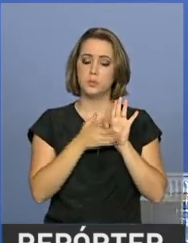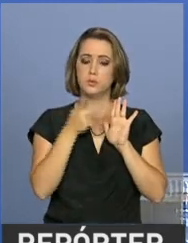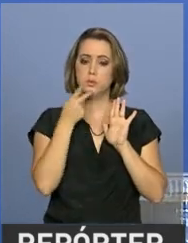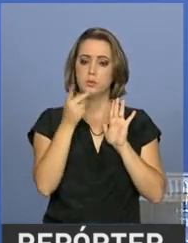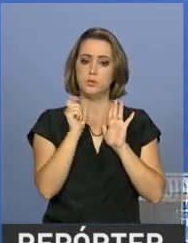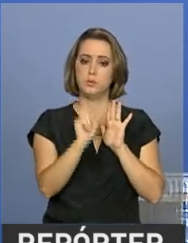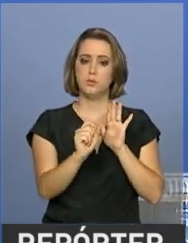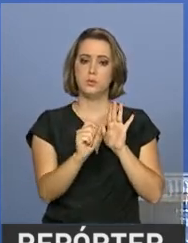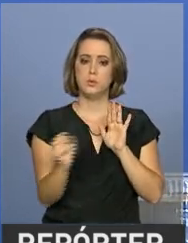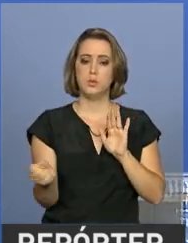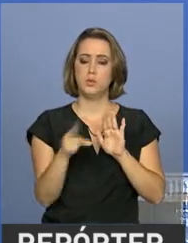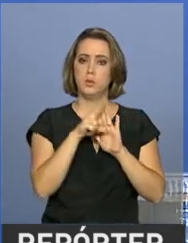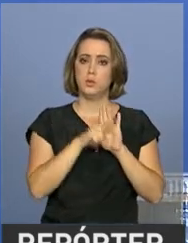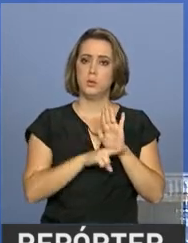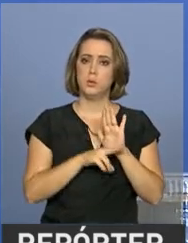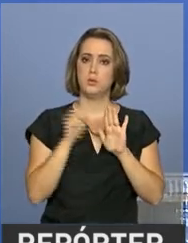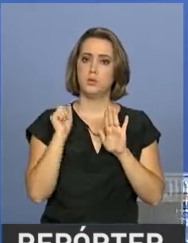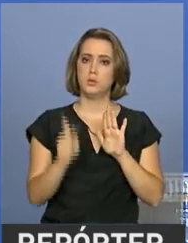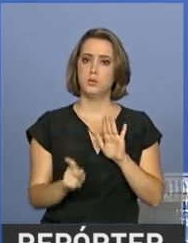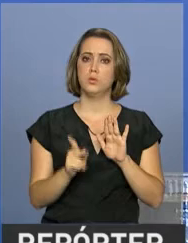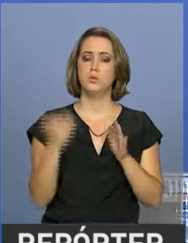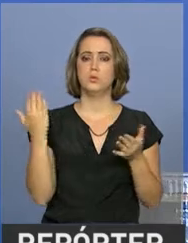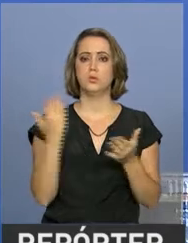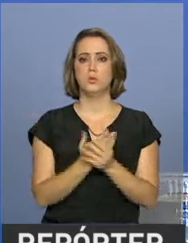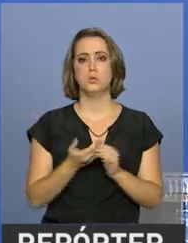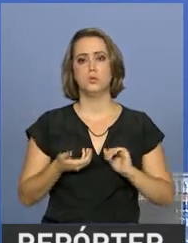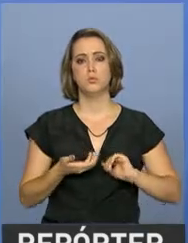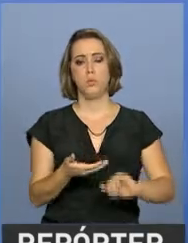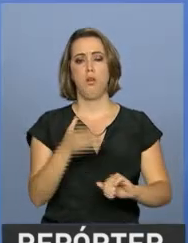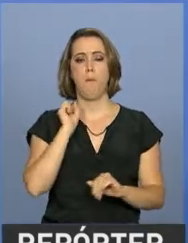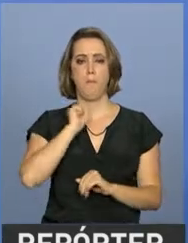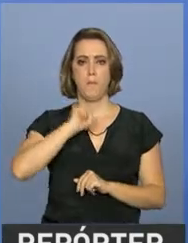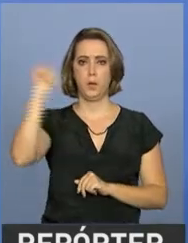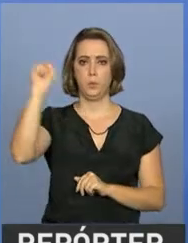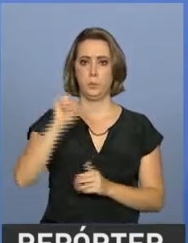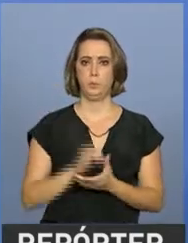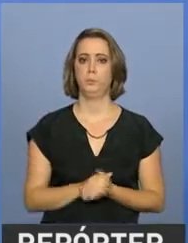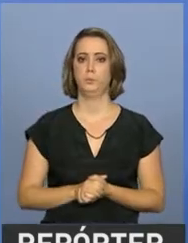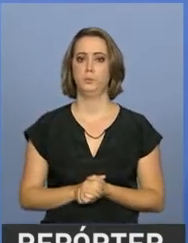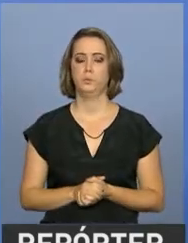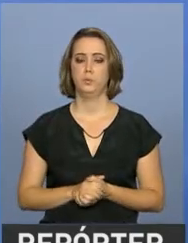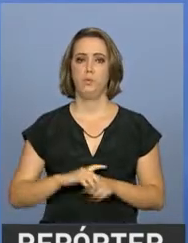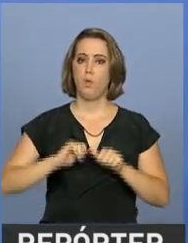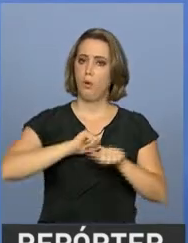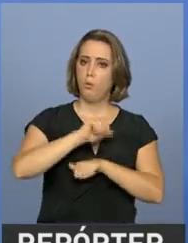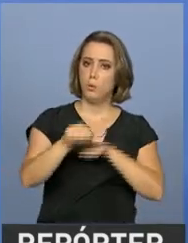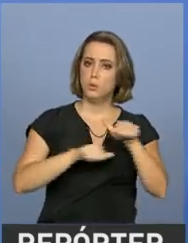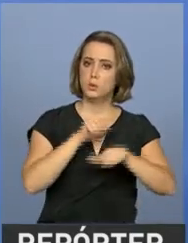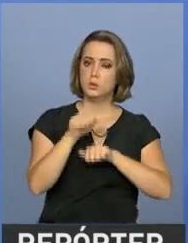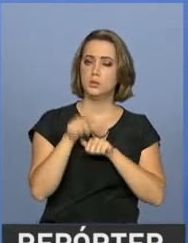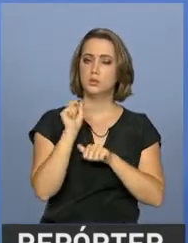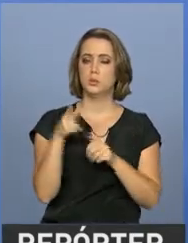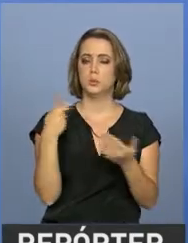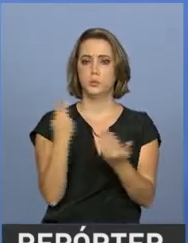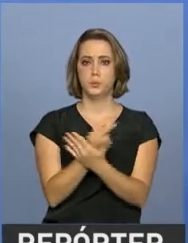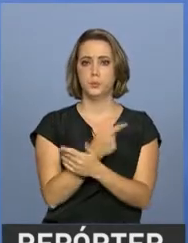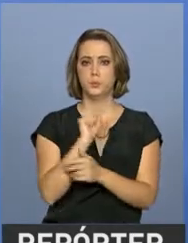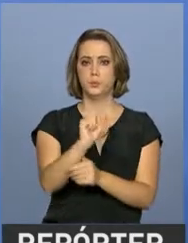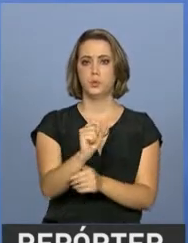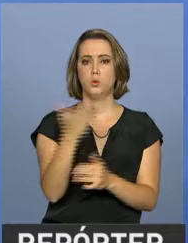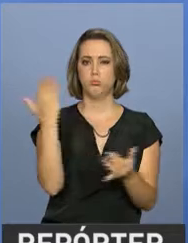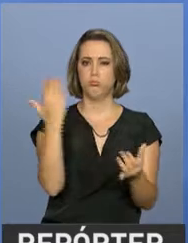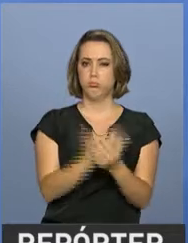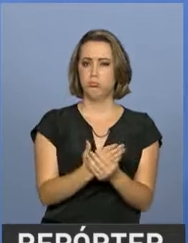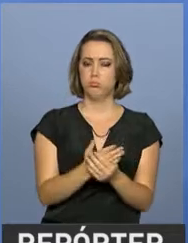previdenciária já em condições de chegar ao plenário no mês de abril já sobre mudanças na proposta o que pode ocorrer durante a tramitação